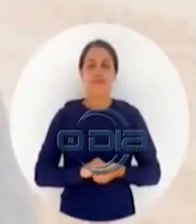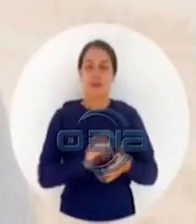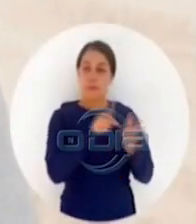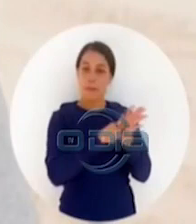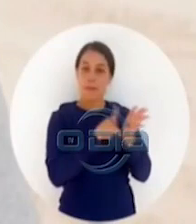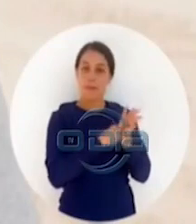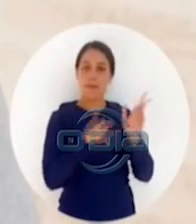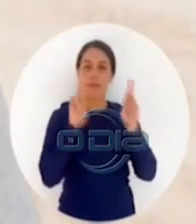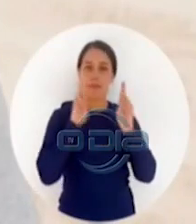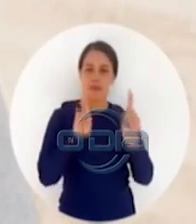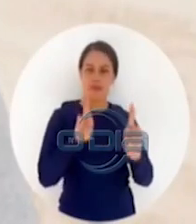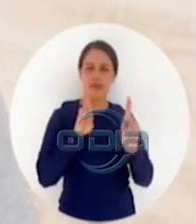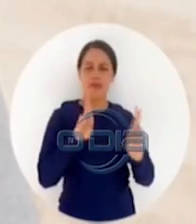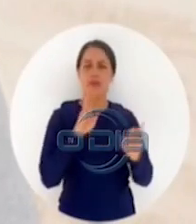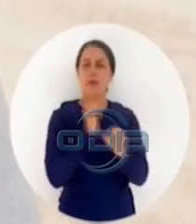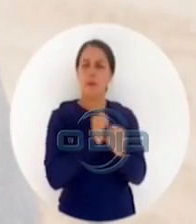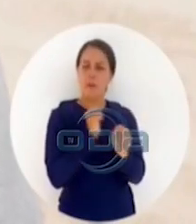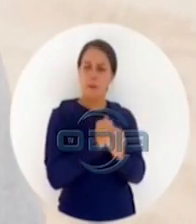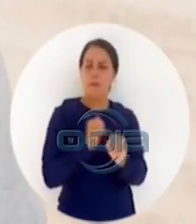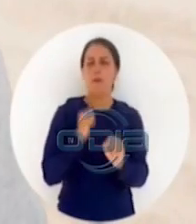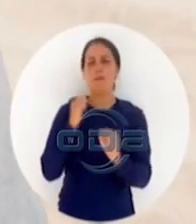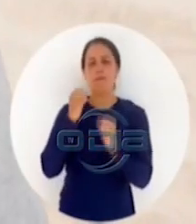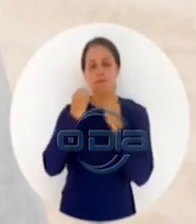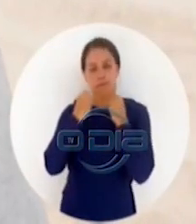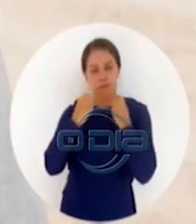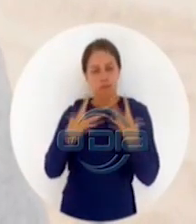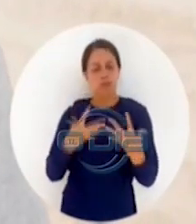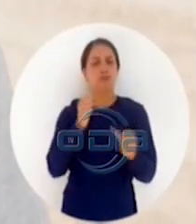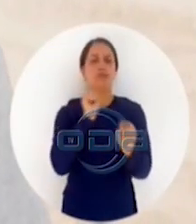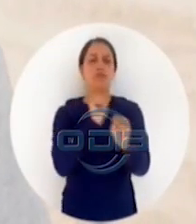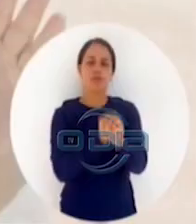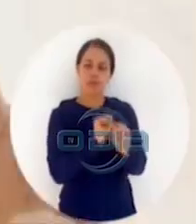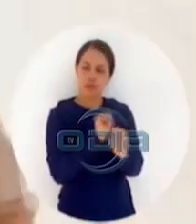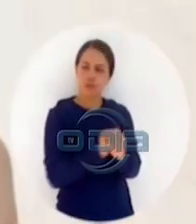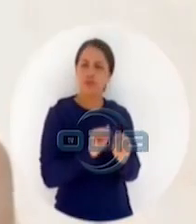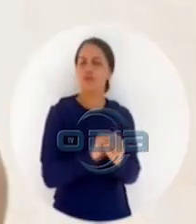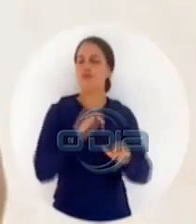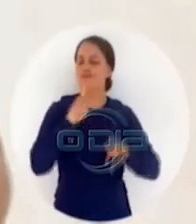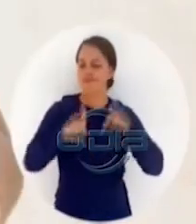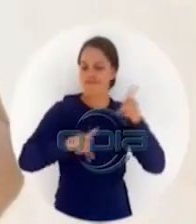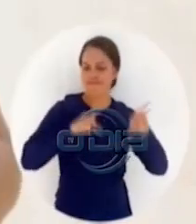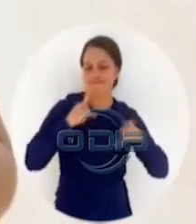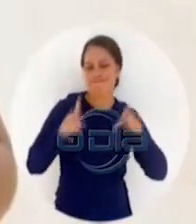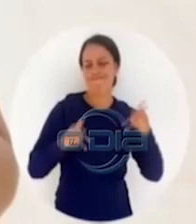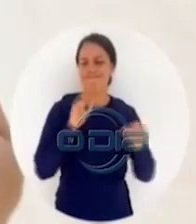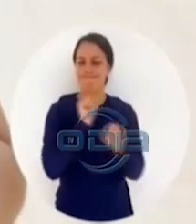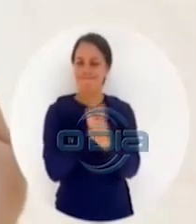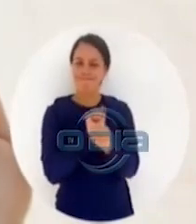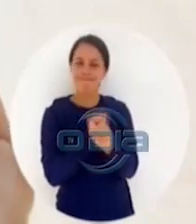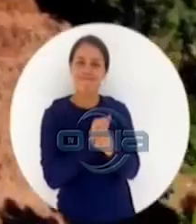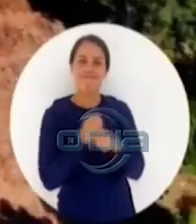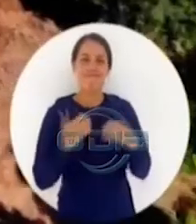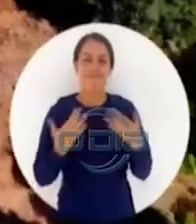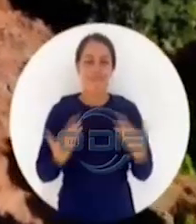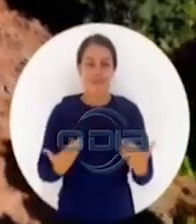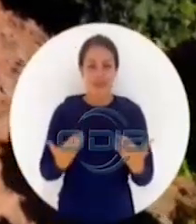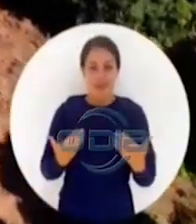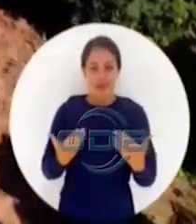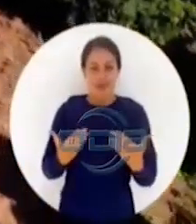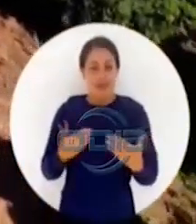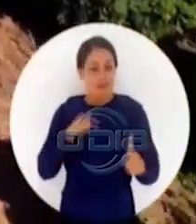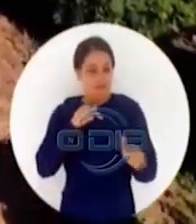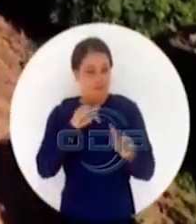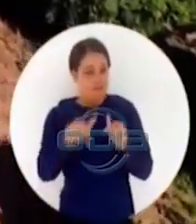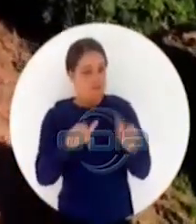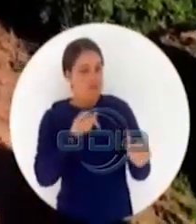muito boa e muito esperada e muito aguardada por toda a população daqui do bairro São Marcos. Estão pegando no serviço e estão fazendo